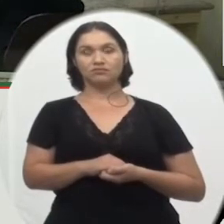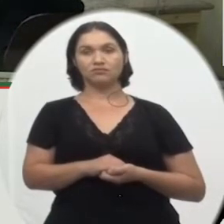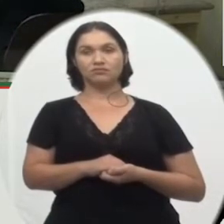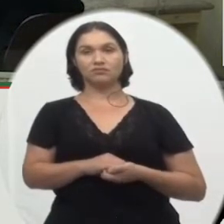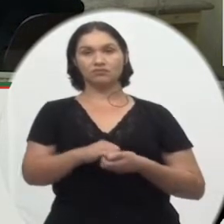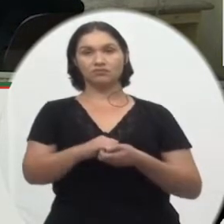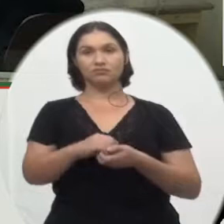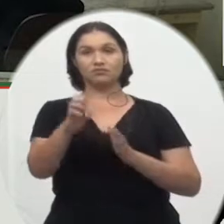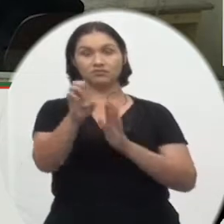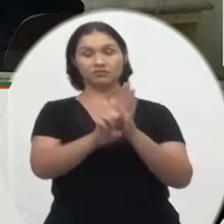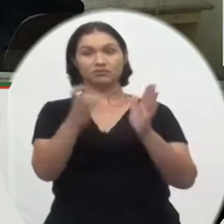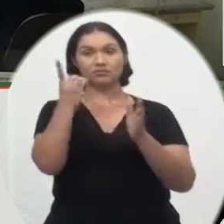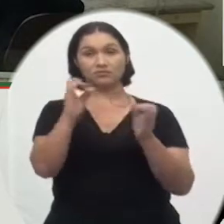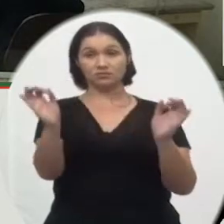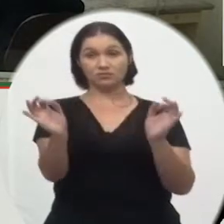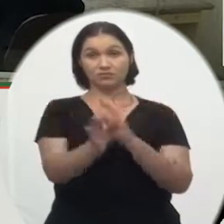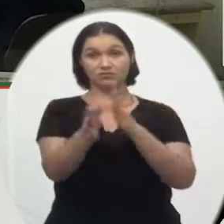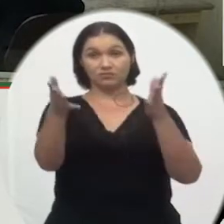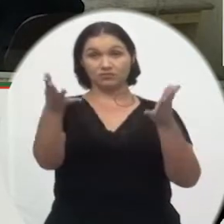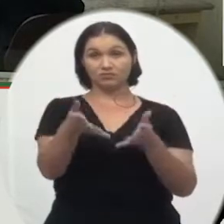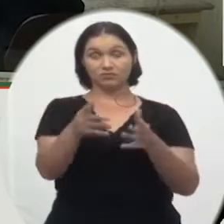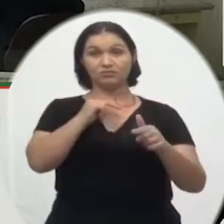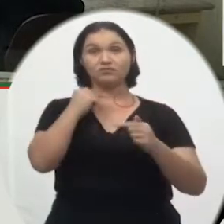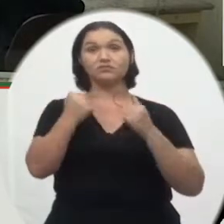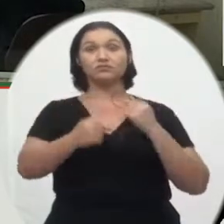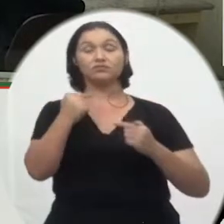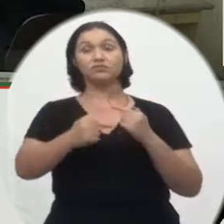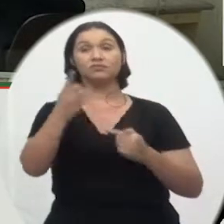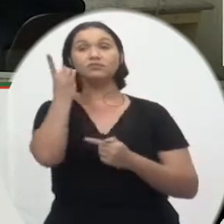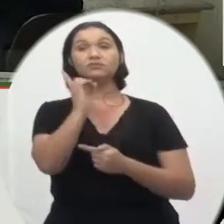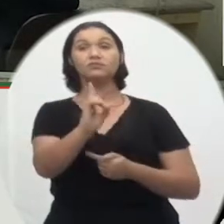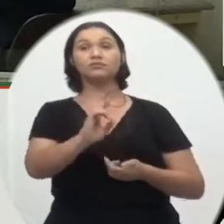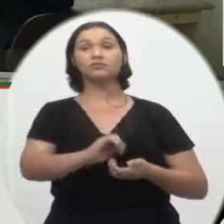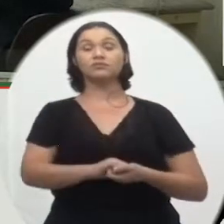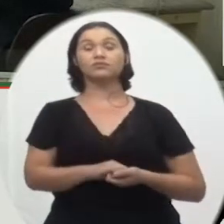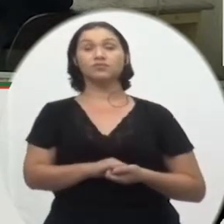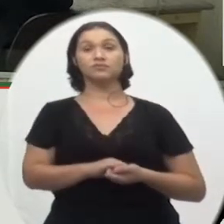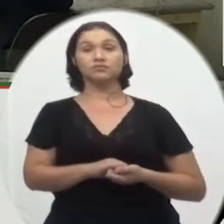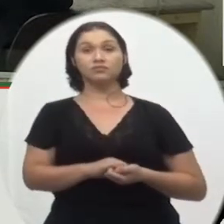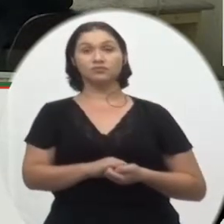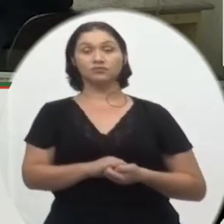Terminado o grande expediente, passamos agora para a ordem do dia.